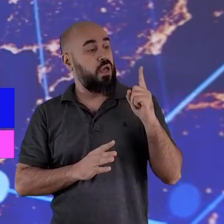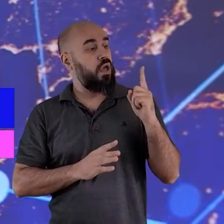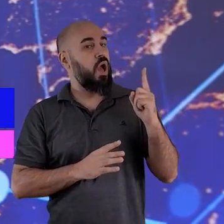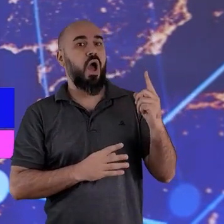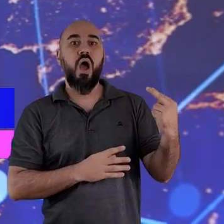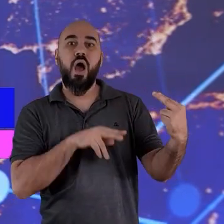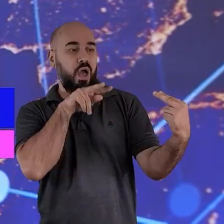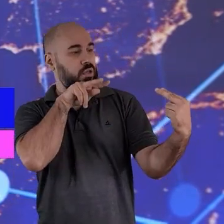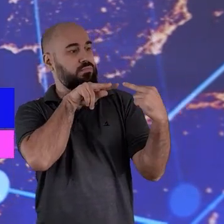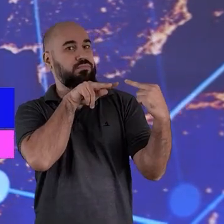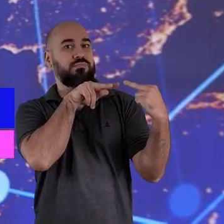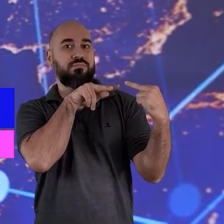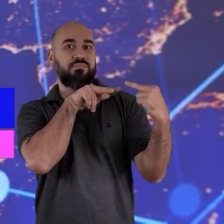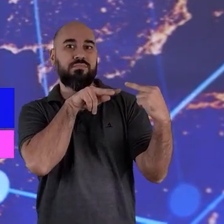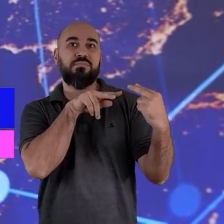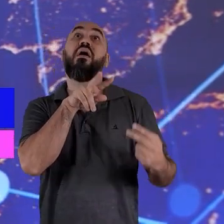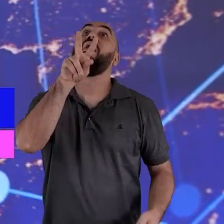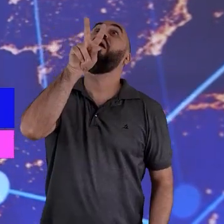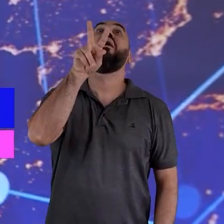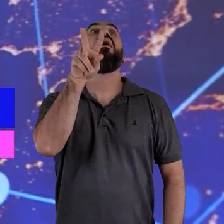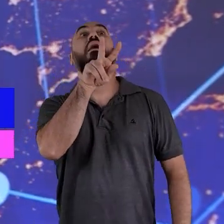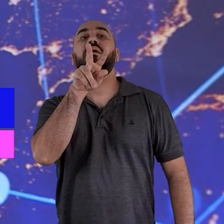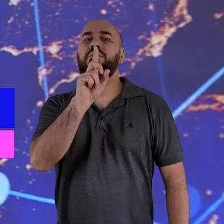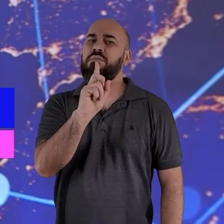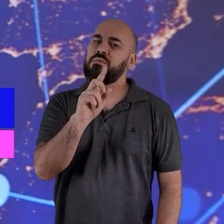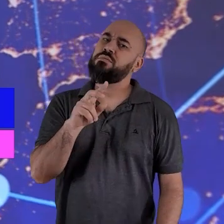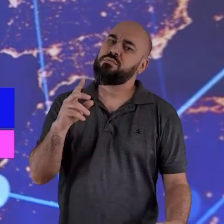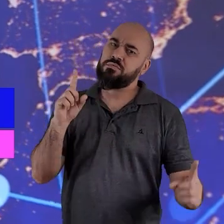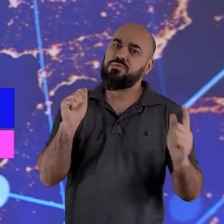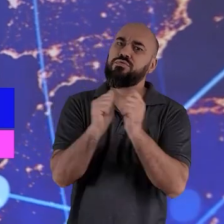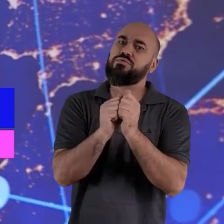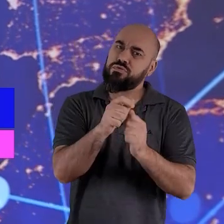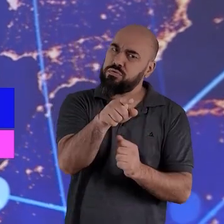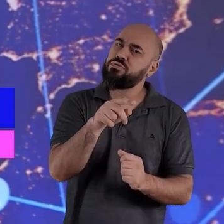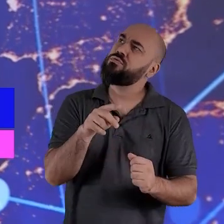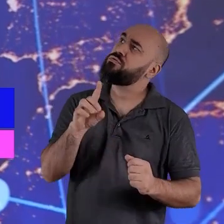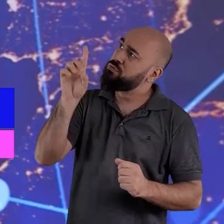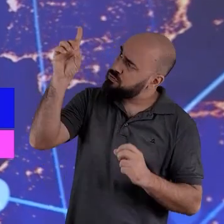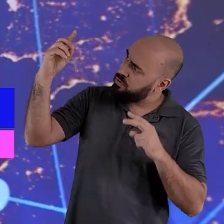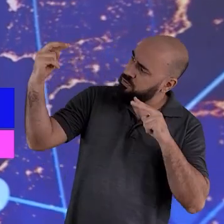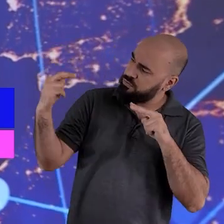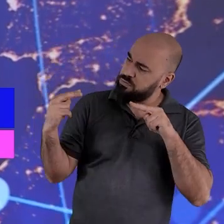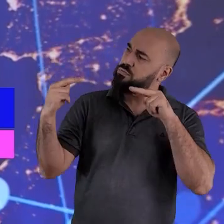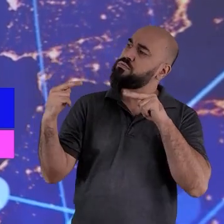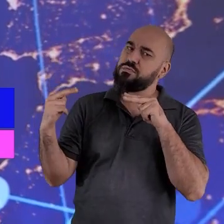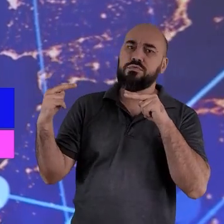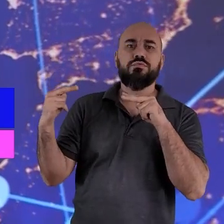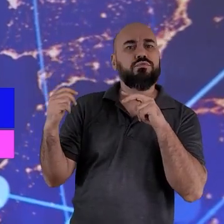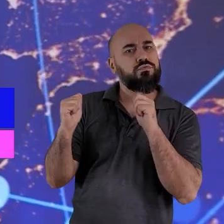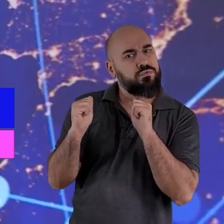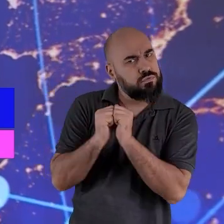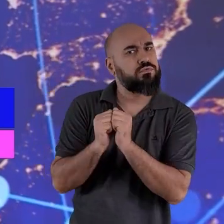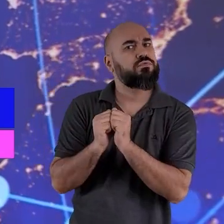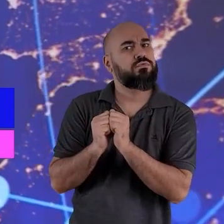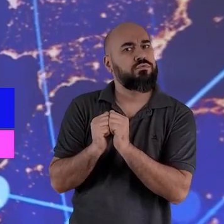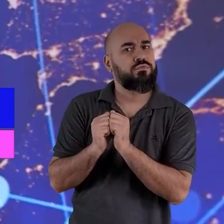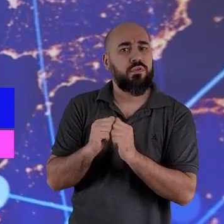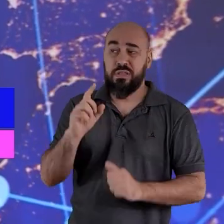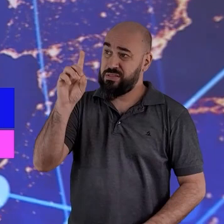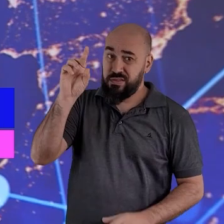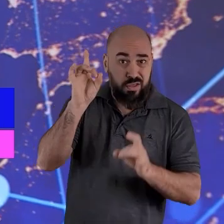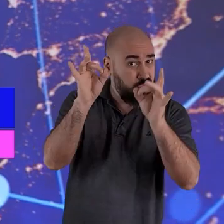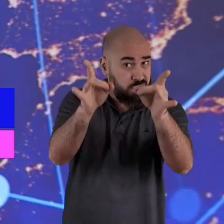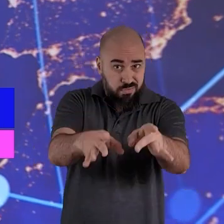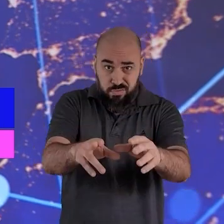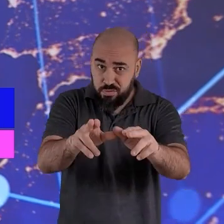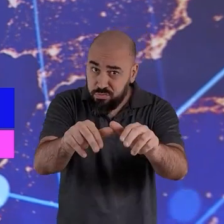a Ele, entregar-se a Ele, e Deus vai te ajudar. Porque no período mais sombrio da história, Deus não abandonou o